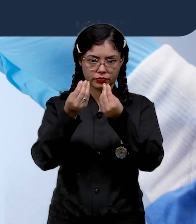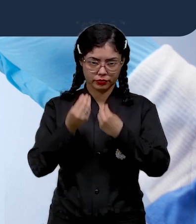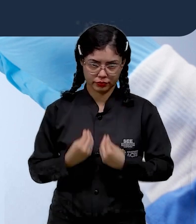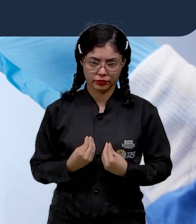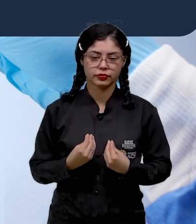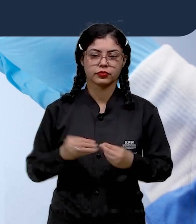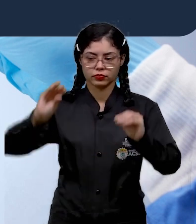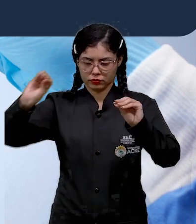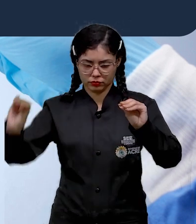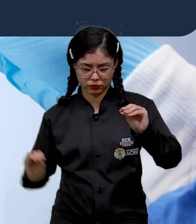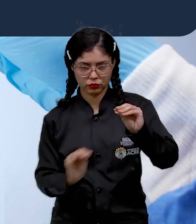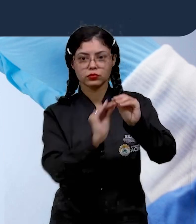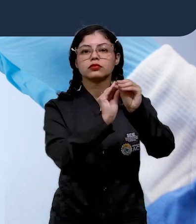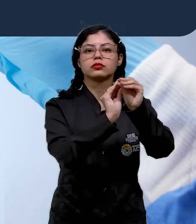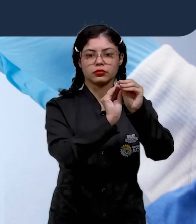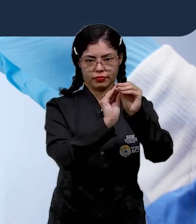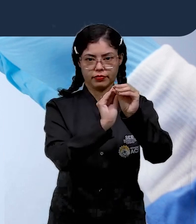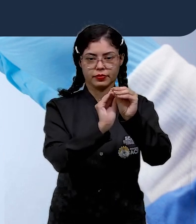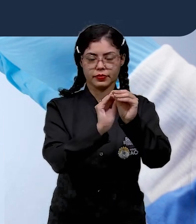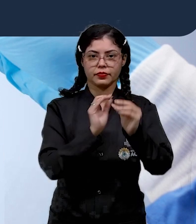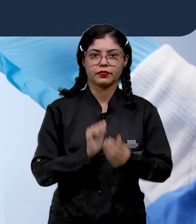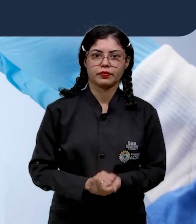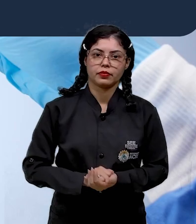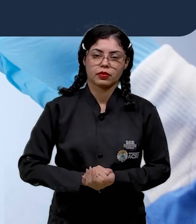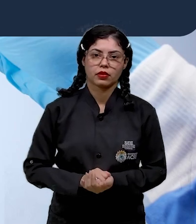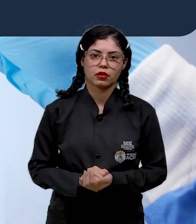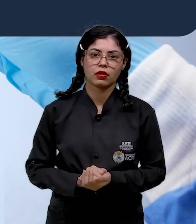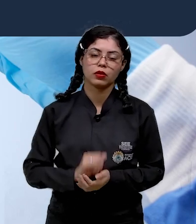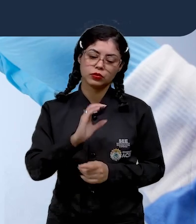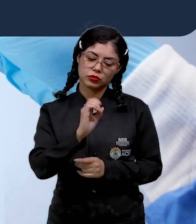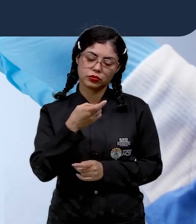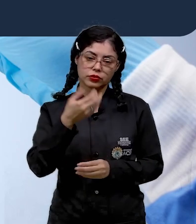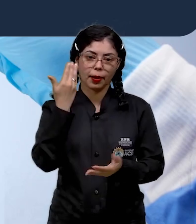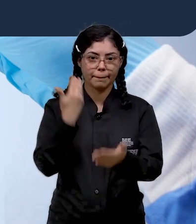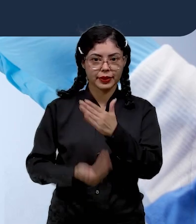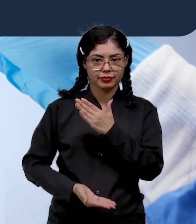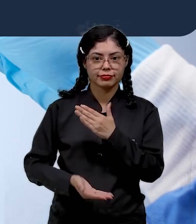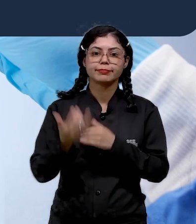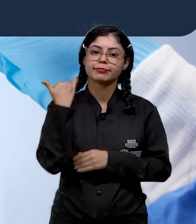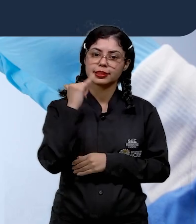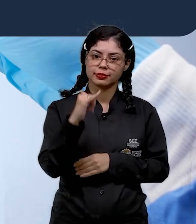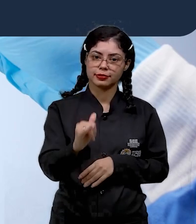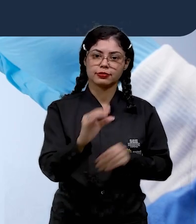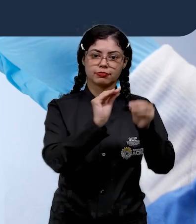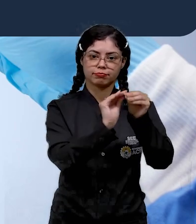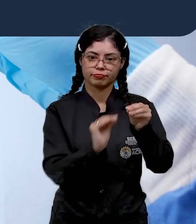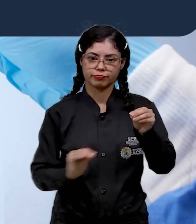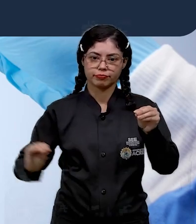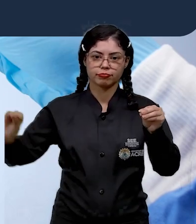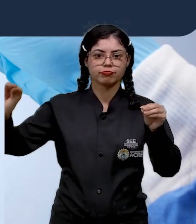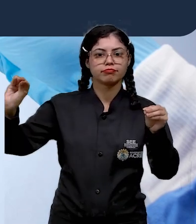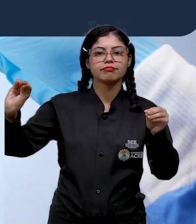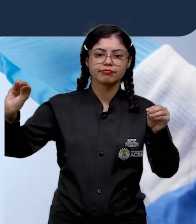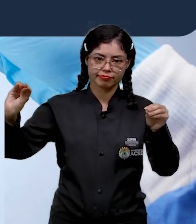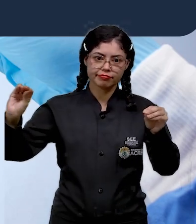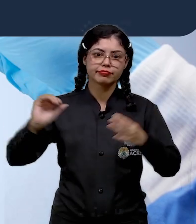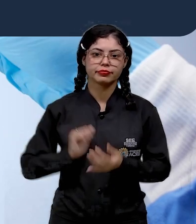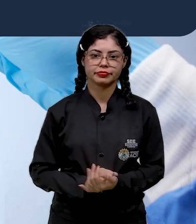ali a glicose, ela vai o quê? Ela vai ser oxidada. Então ela vai perder elétrons e vai formar ali